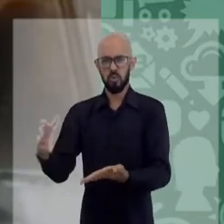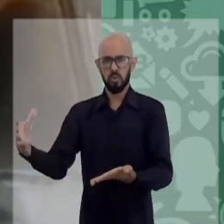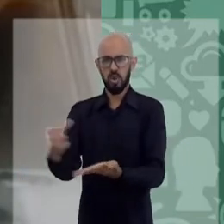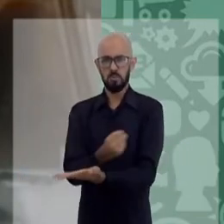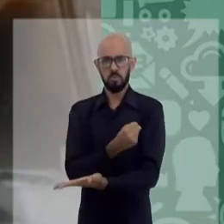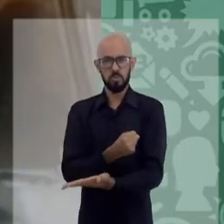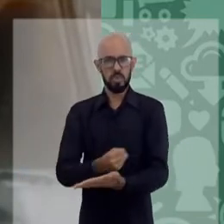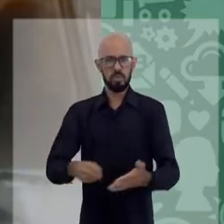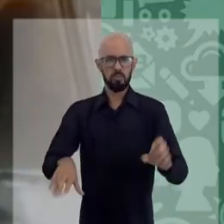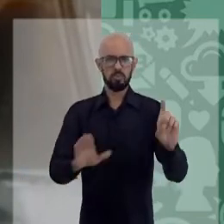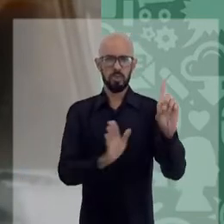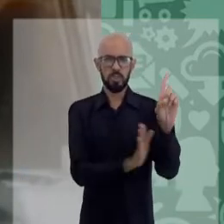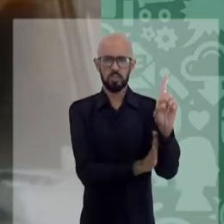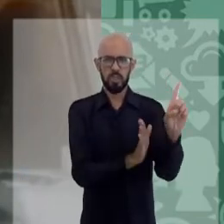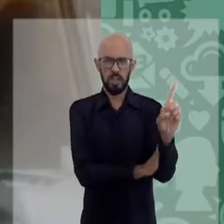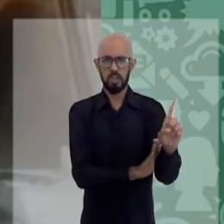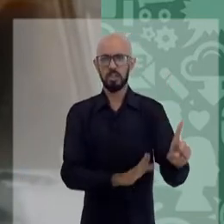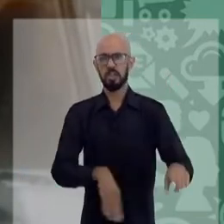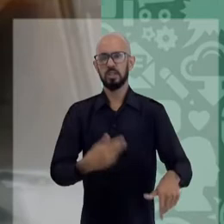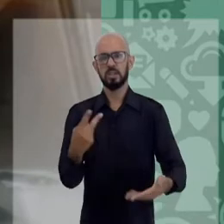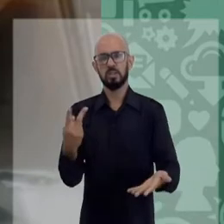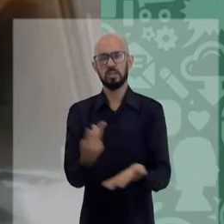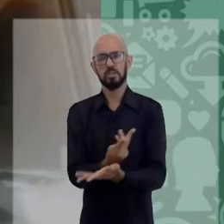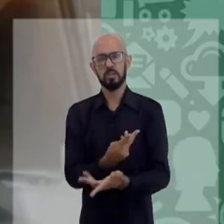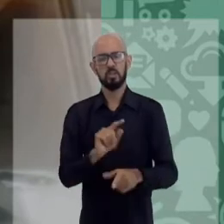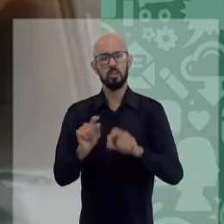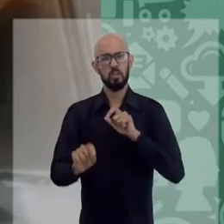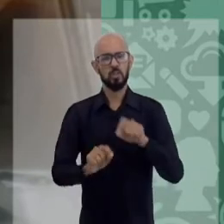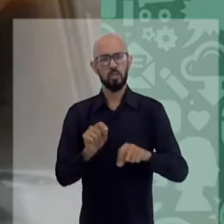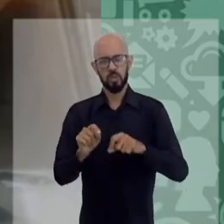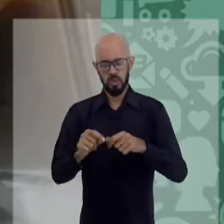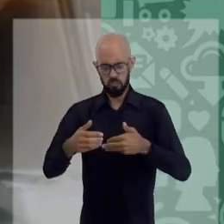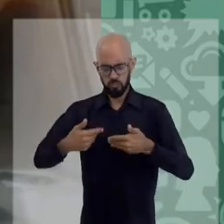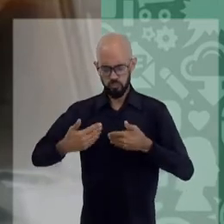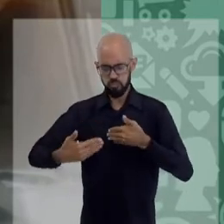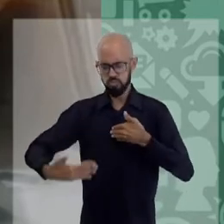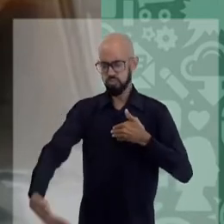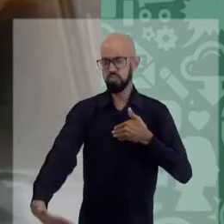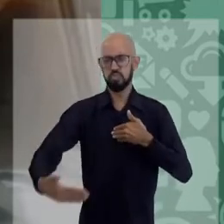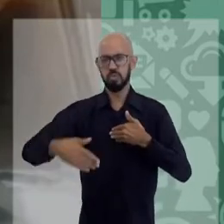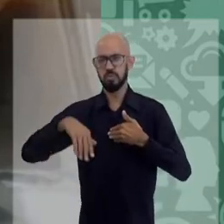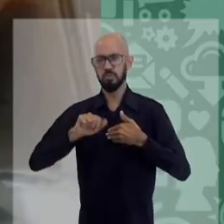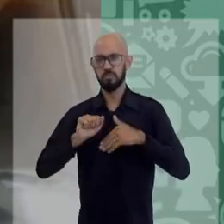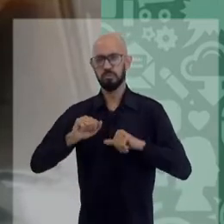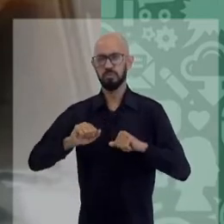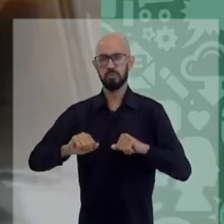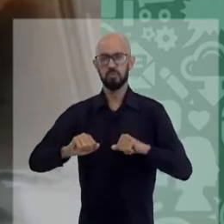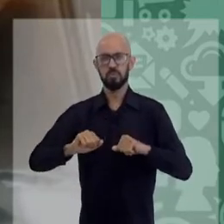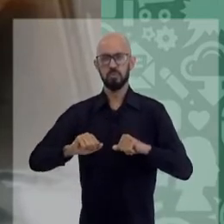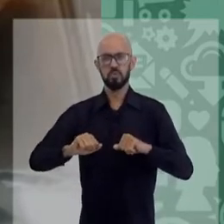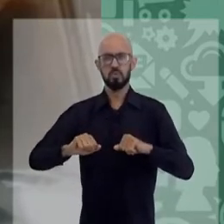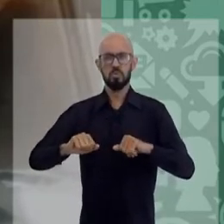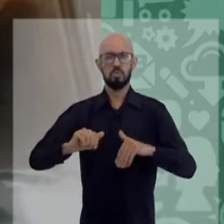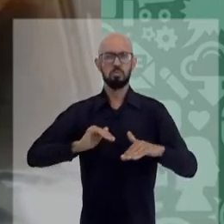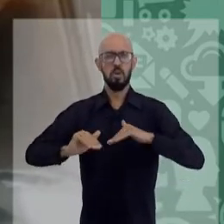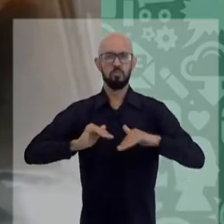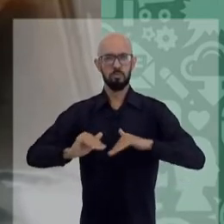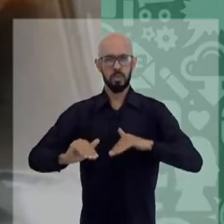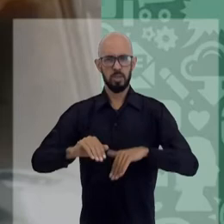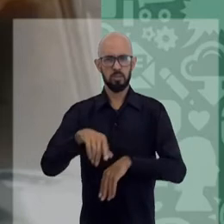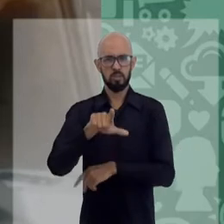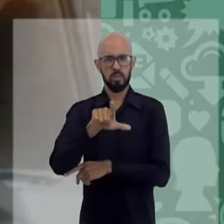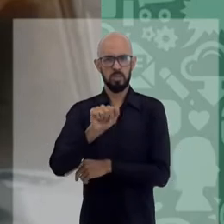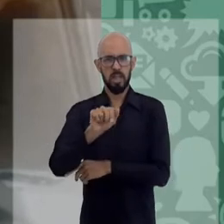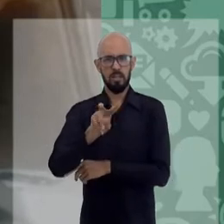capturados, né, pela direita, que encaminhou no sentido de um movimento